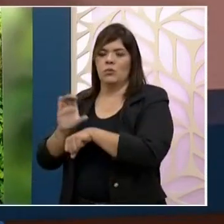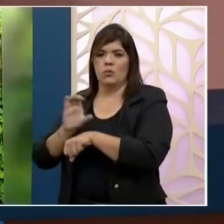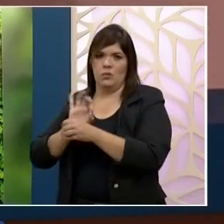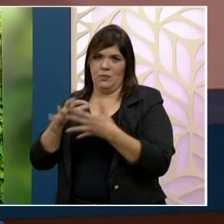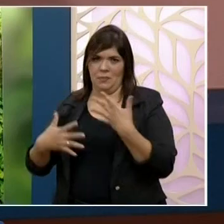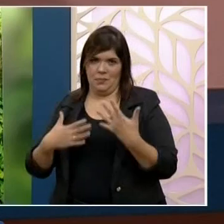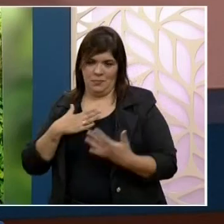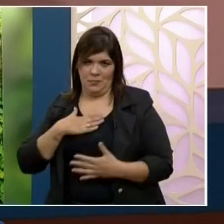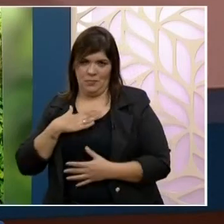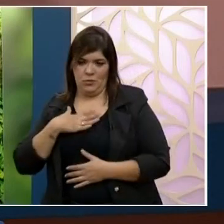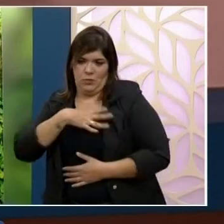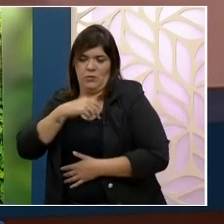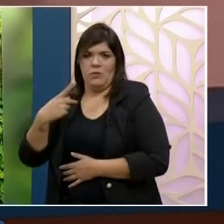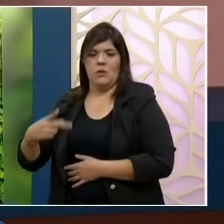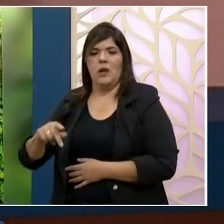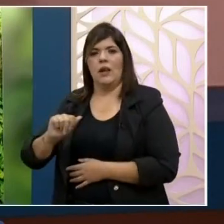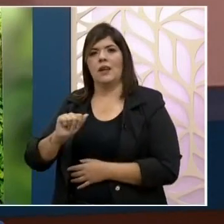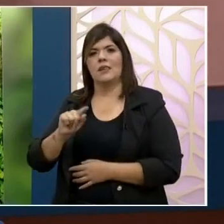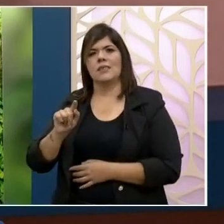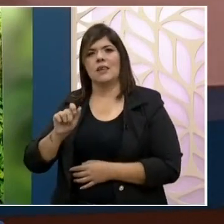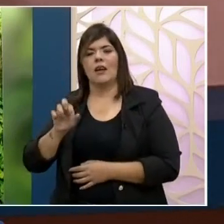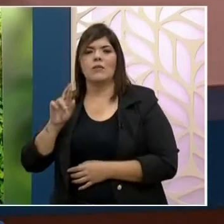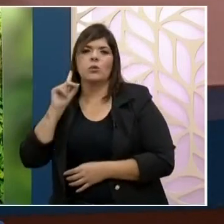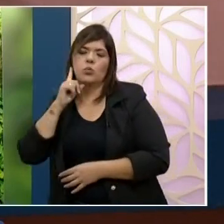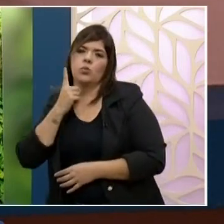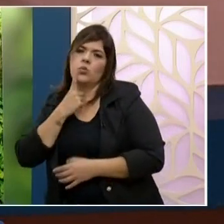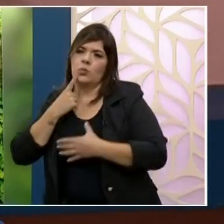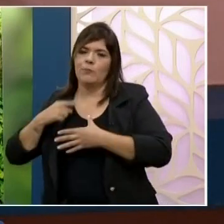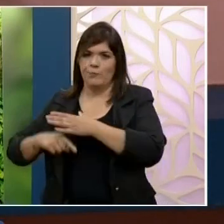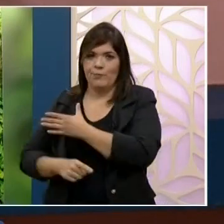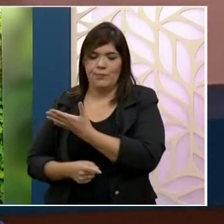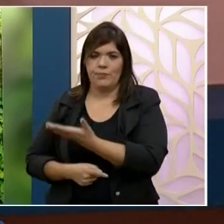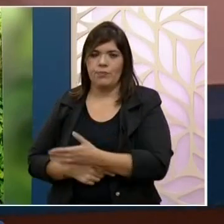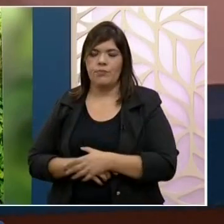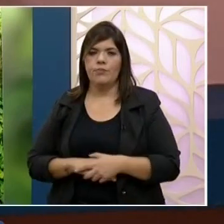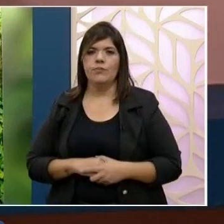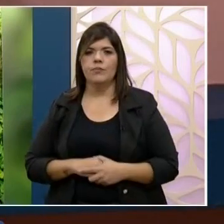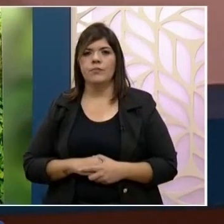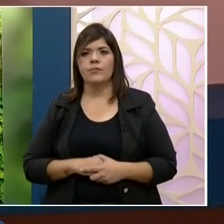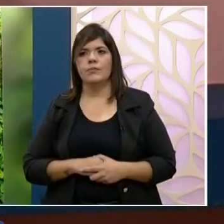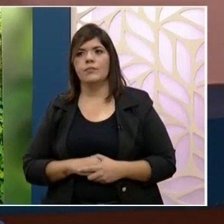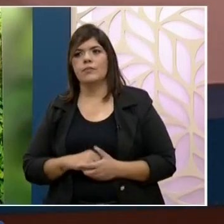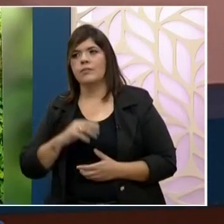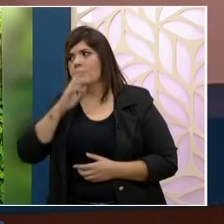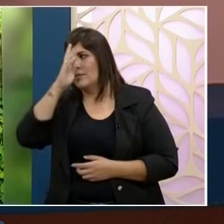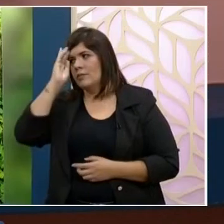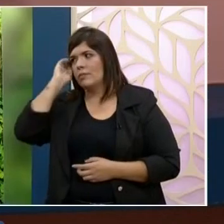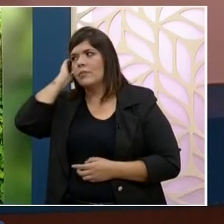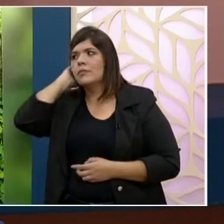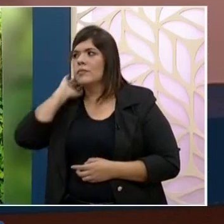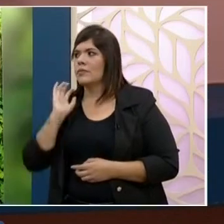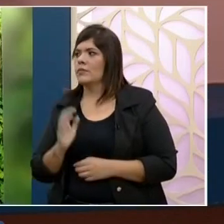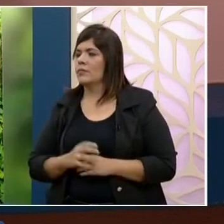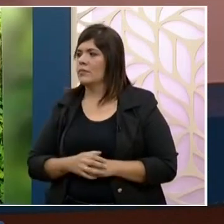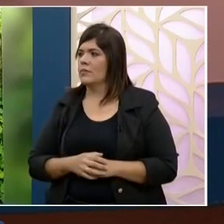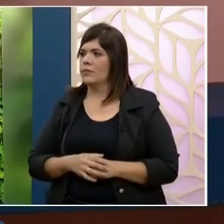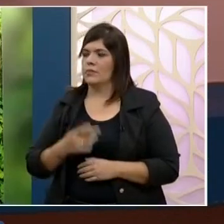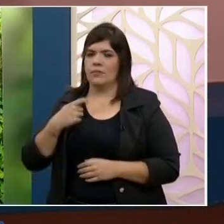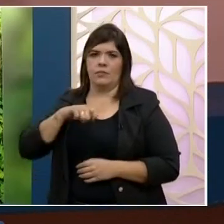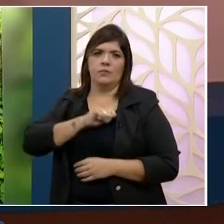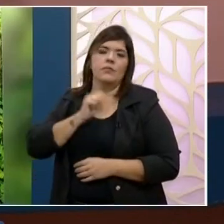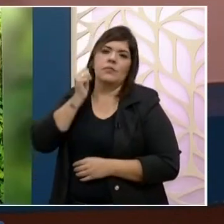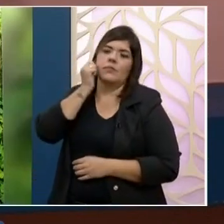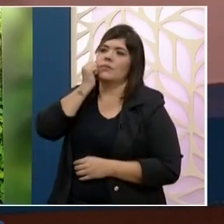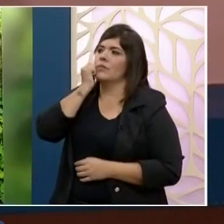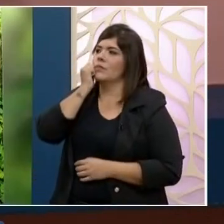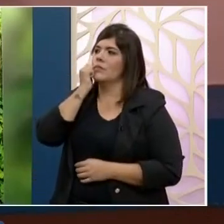Libras. O filhinho dela, o Azaf, né? Ele é surdo, profundo. Ele falou o sinal dele, esse é o meu sinal, né? E